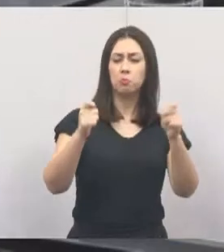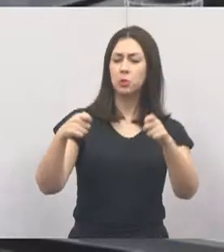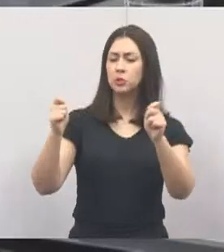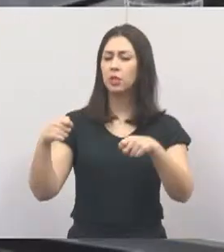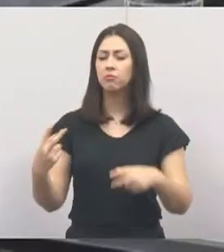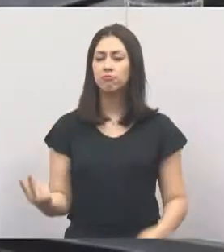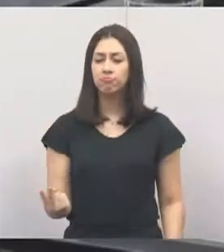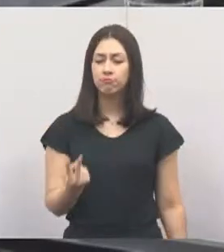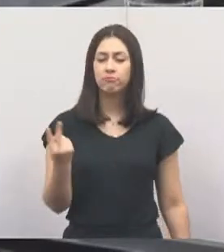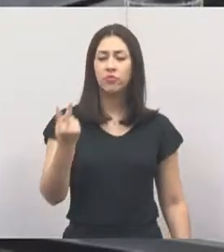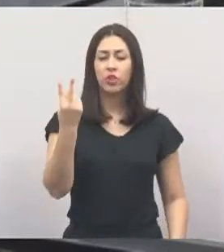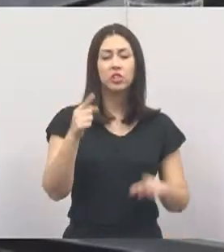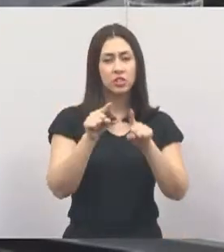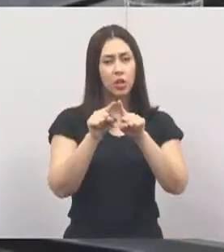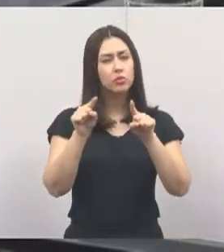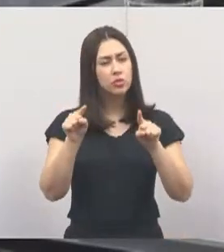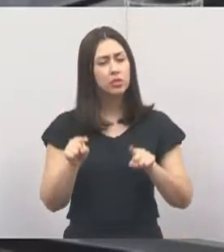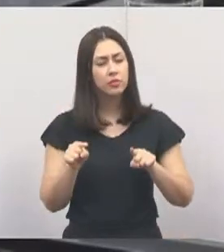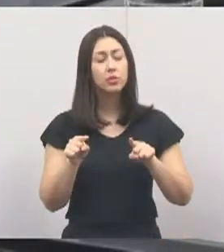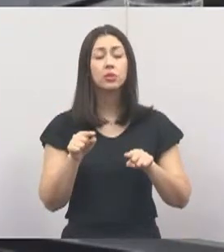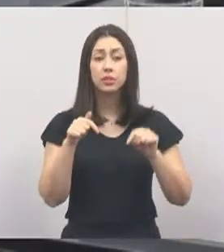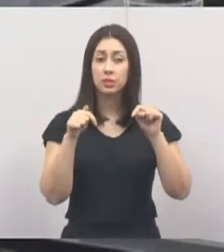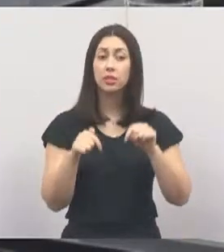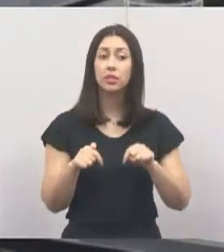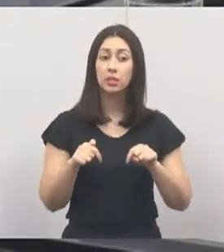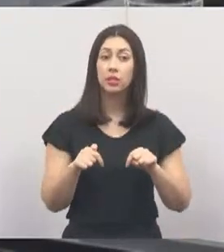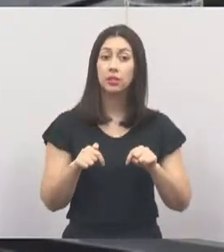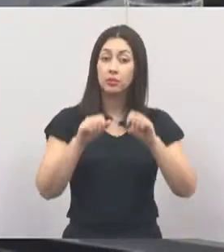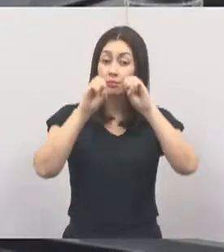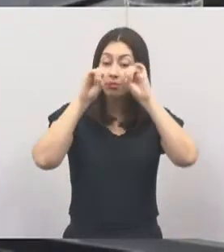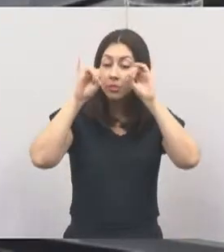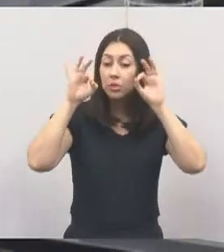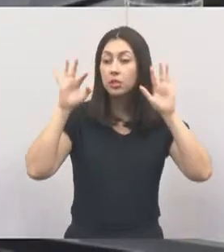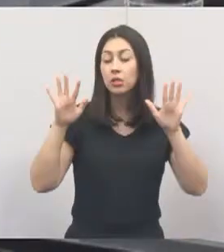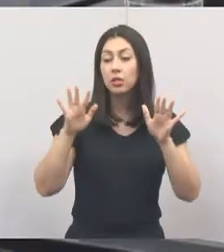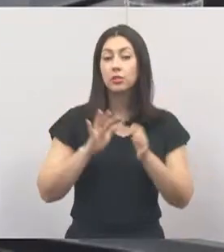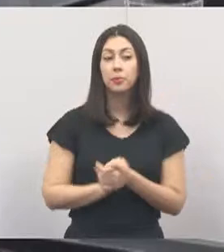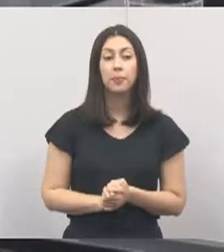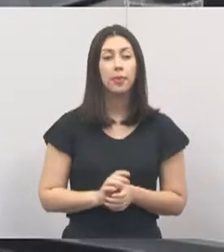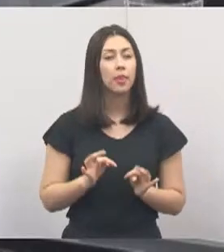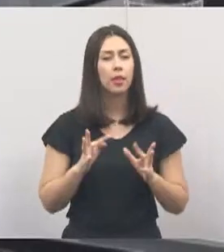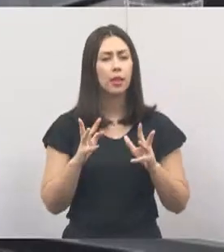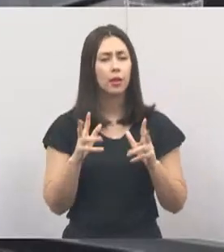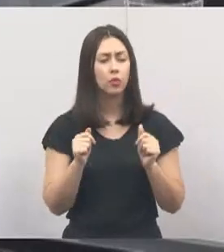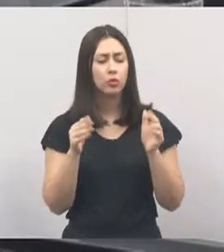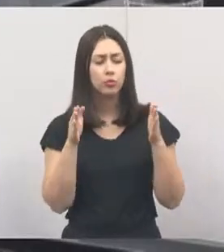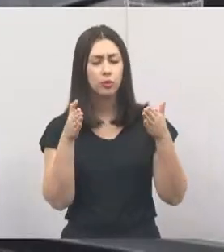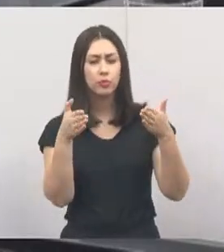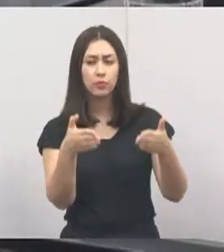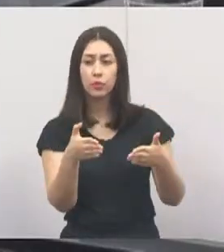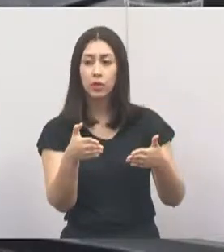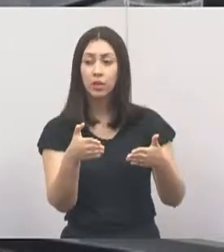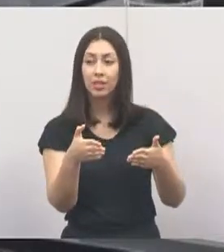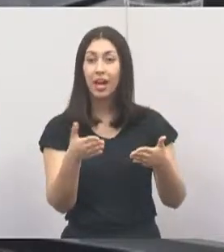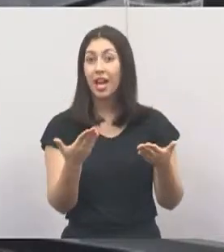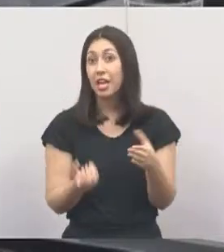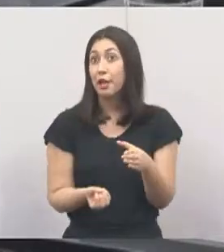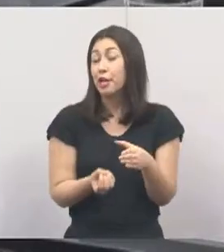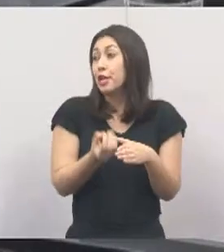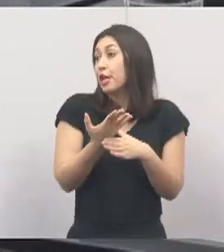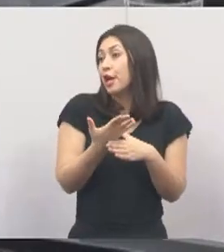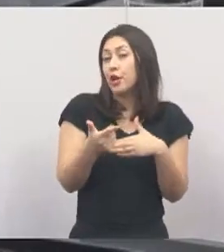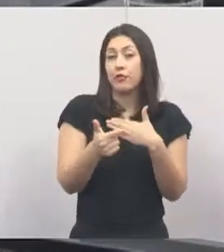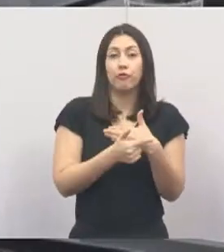e valorizar os servidores que são de carreira. Então, que fique claro que tudo que for direcionado aqui não é criando cargos em comissão,